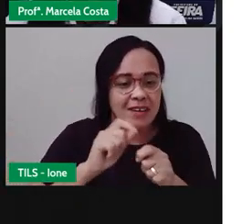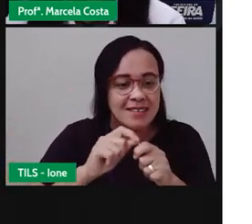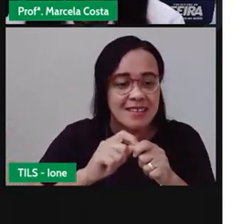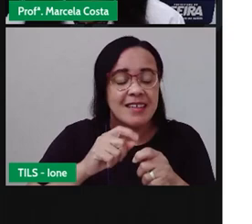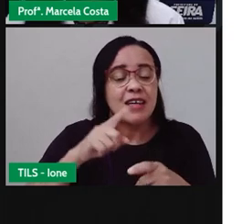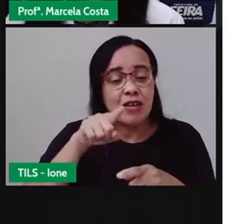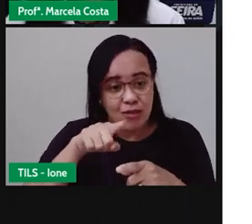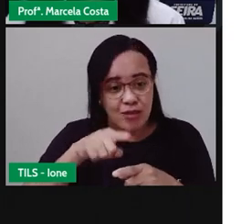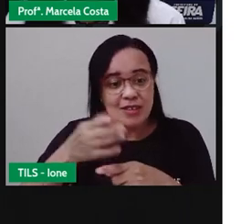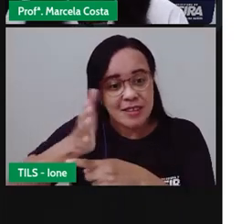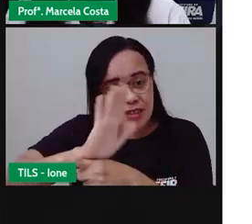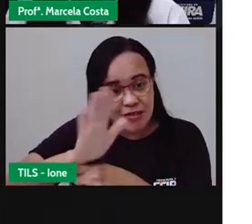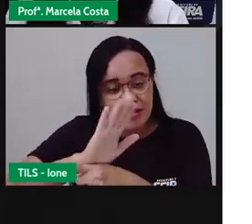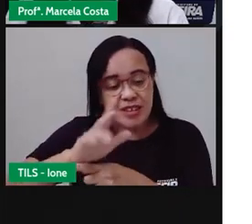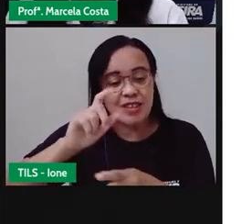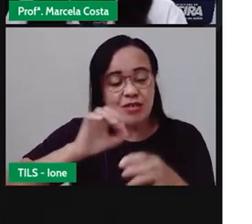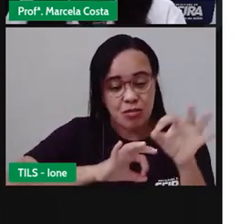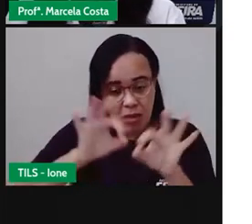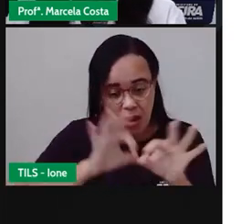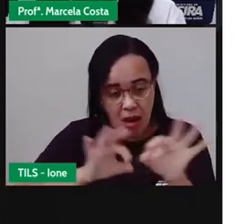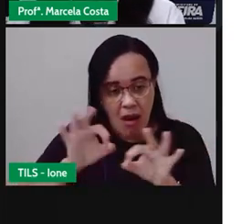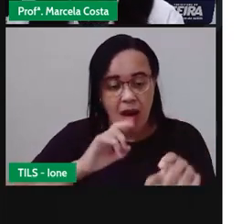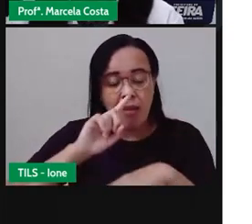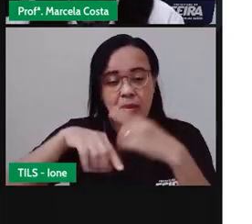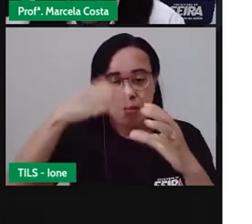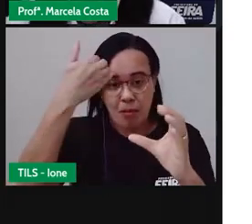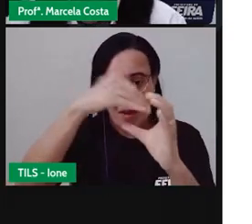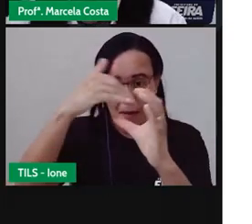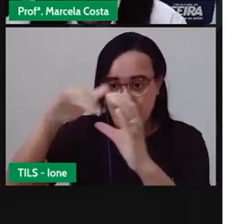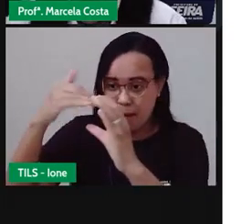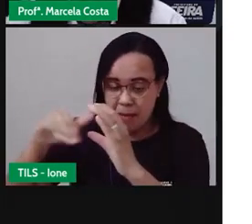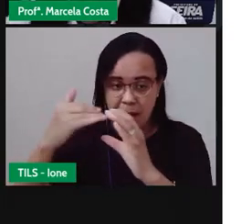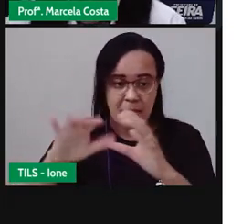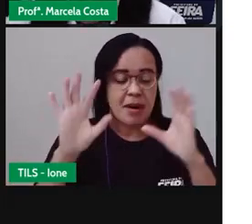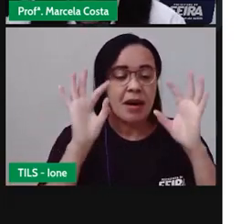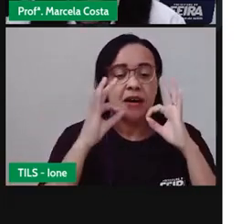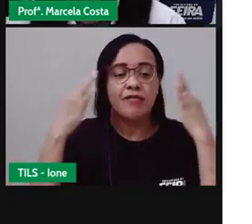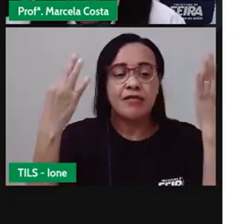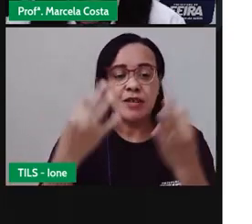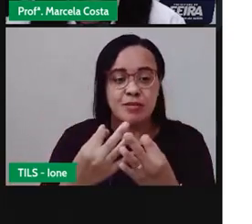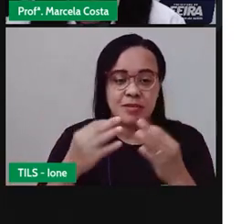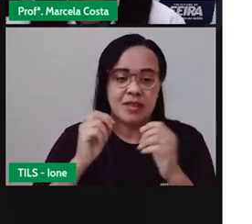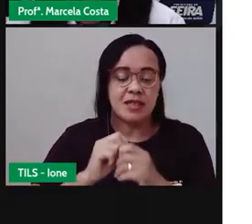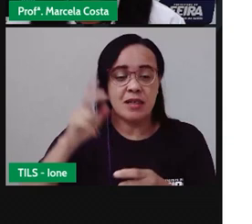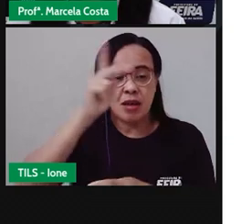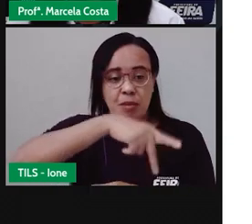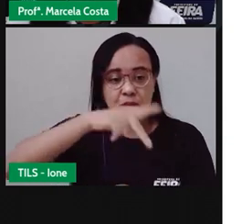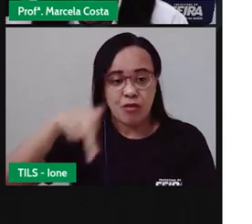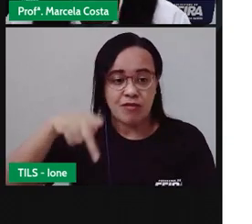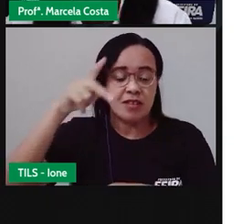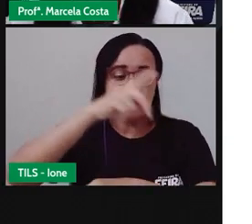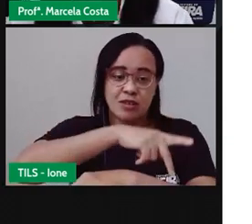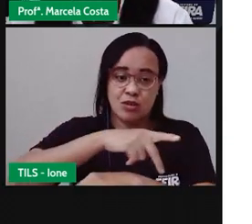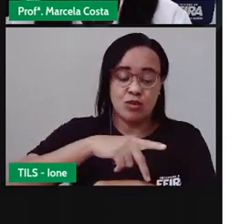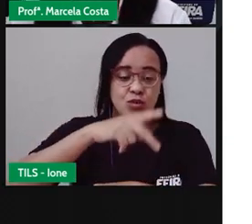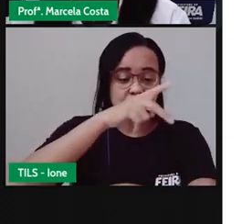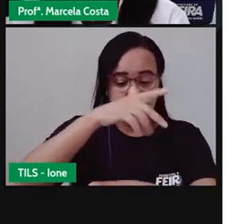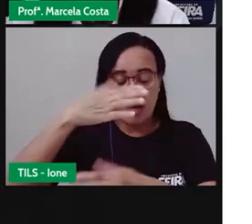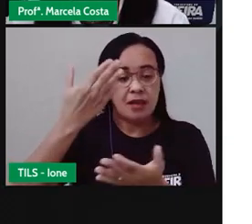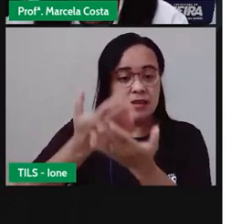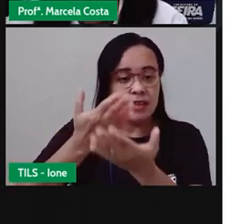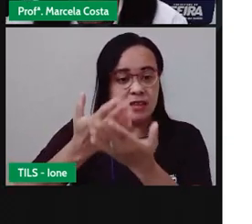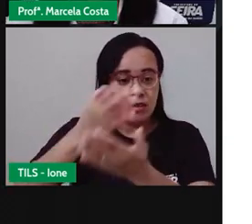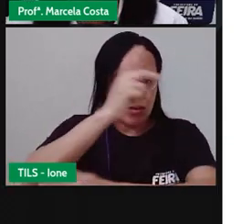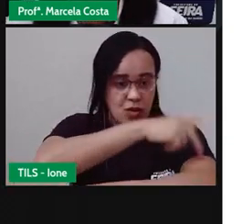e também com seus familiares aqueles sabe que você tá aí acompanhando as atividades os pedagógicos E